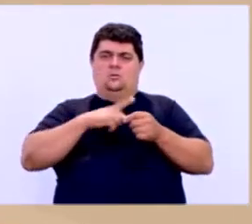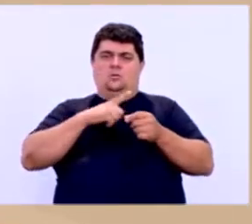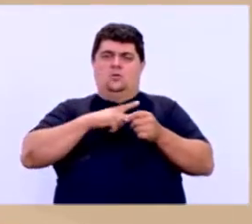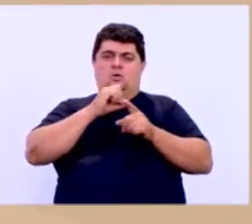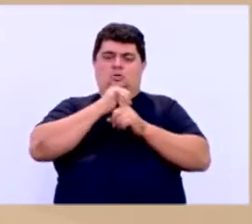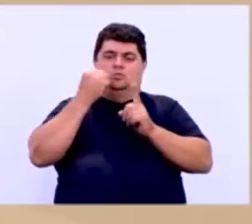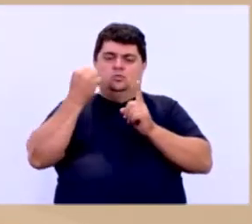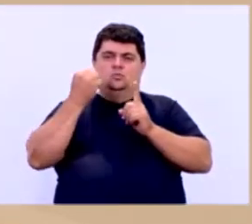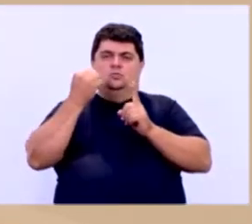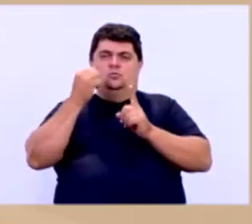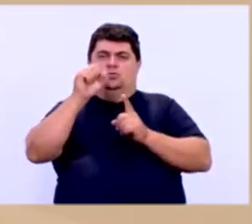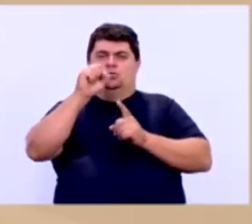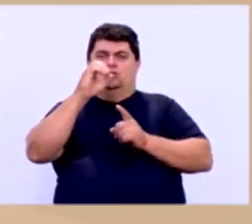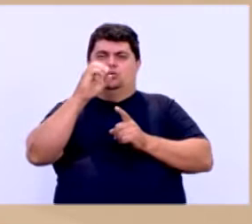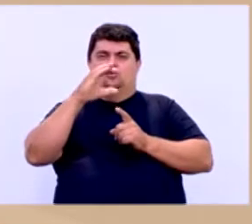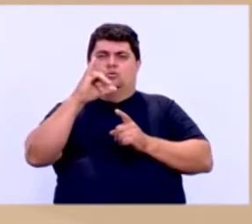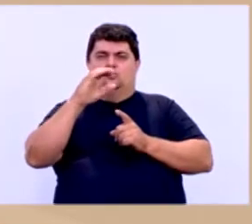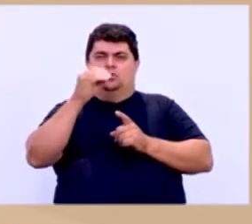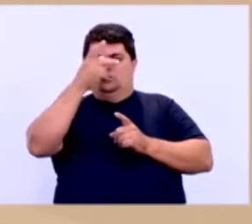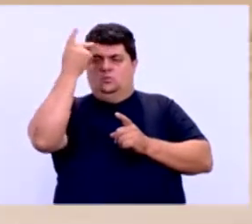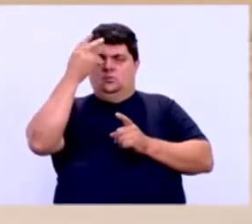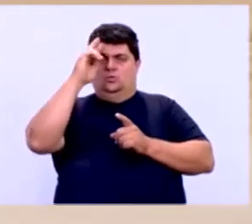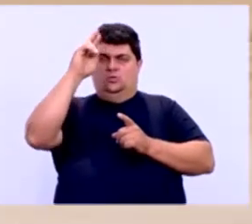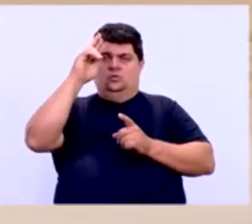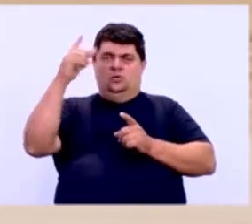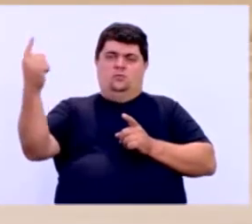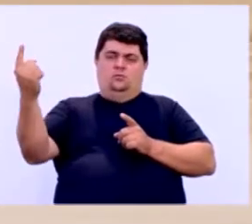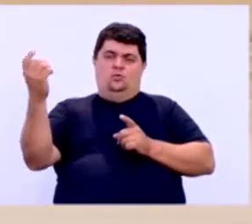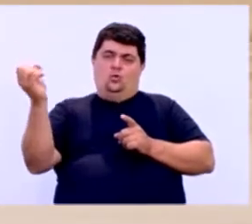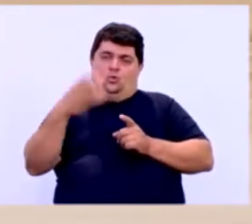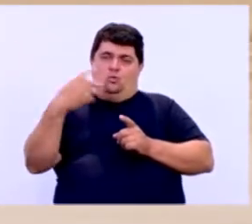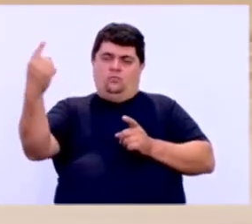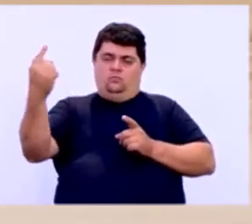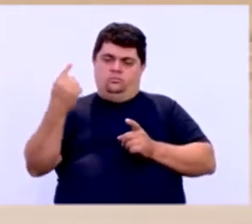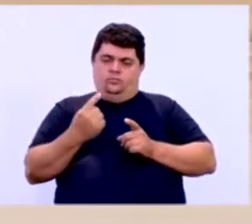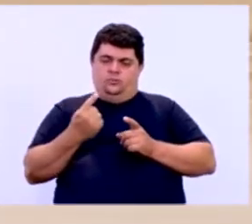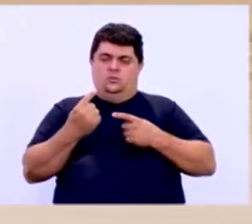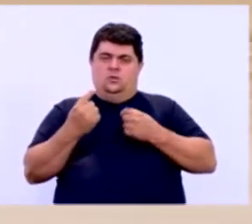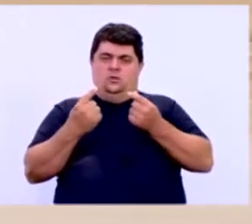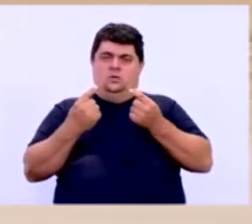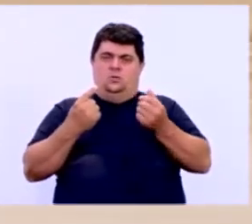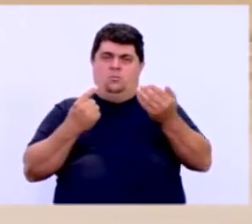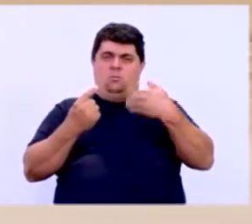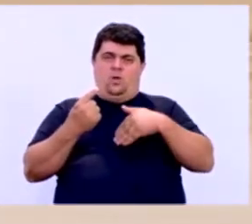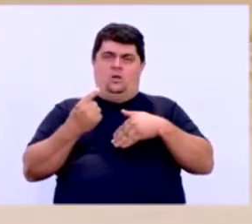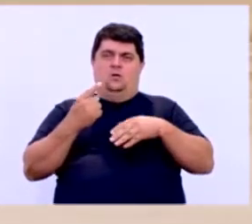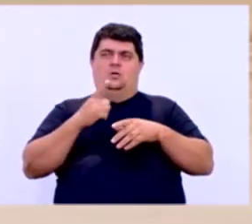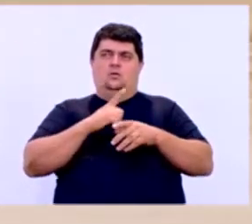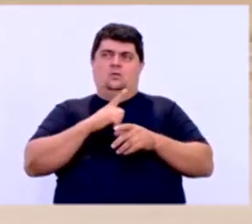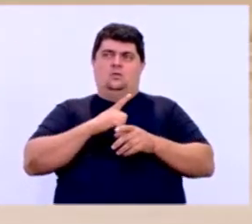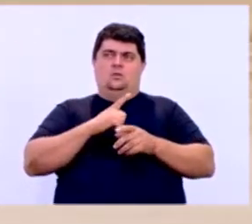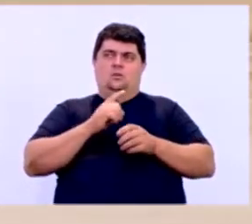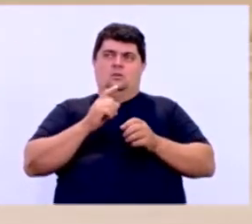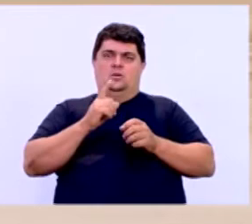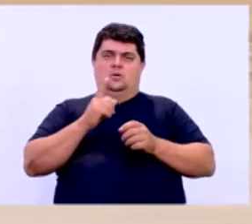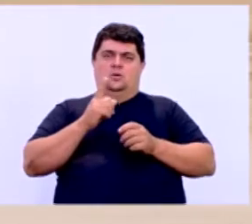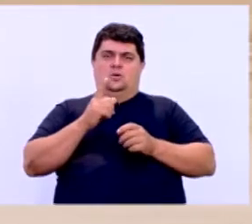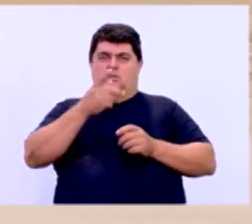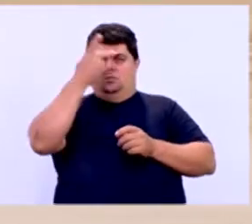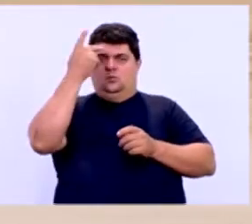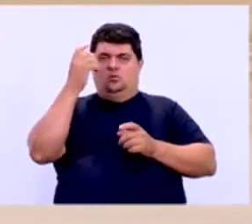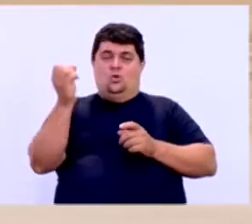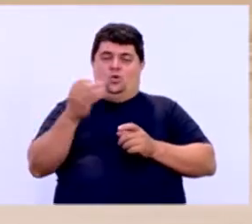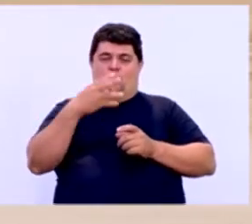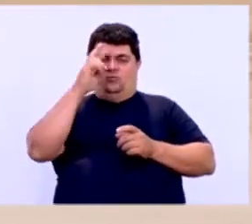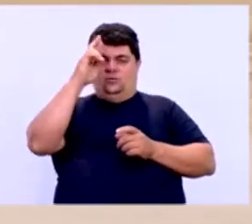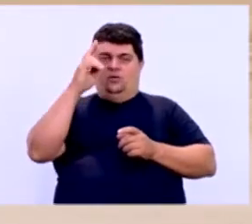sócio, né? Esse novo sócio ele entra na empresa e traz um novo aporte de capital. Aí dessa forma quer dizer que ele injeta um